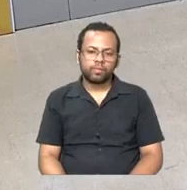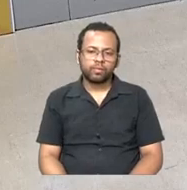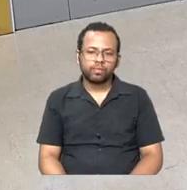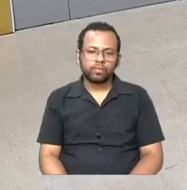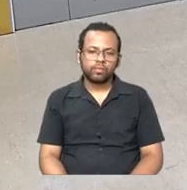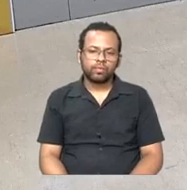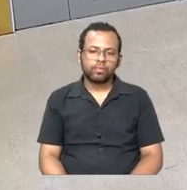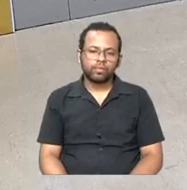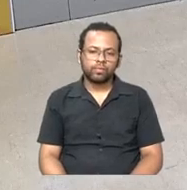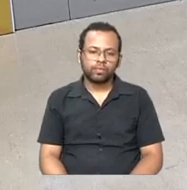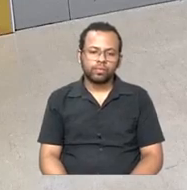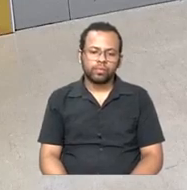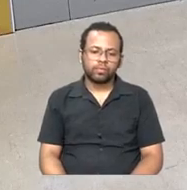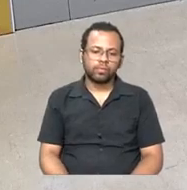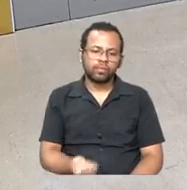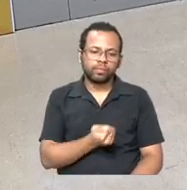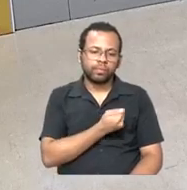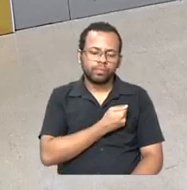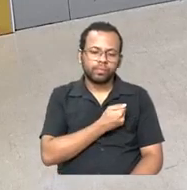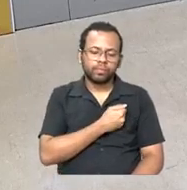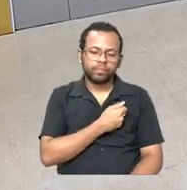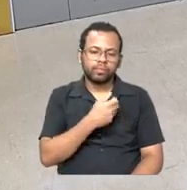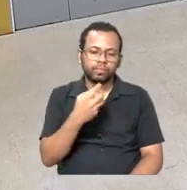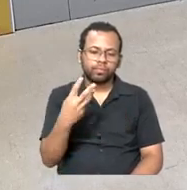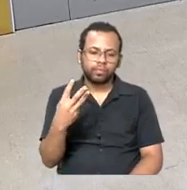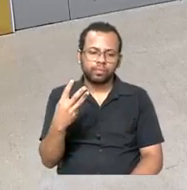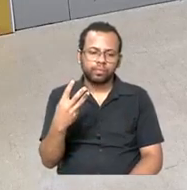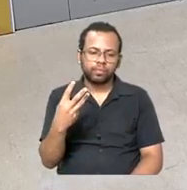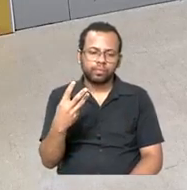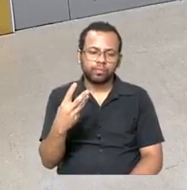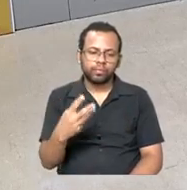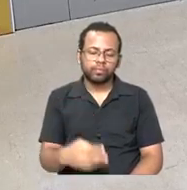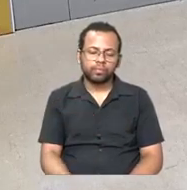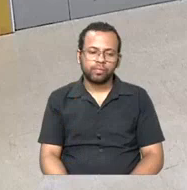sobe a bola de número 20 na sequência número 33